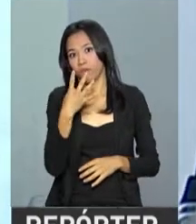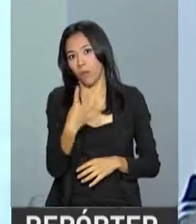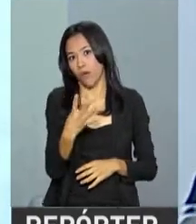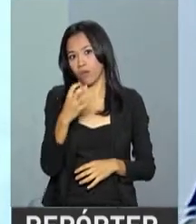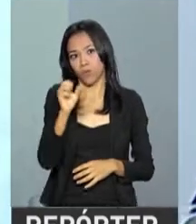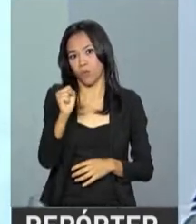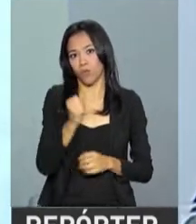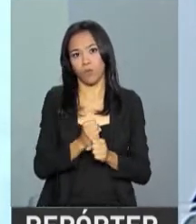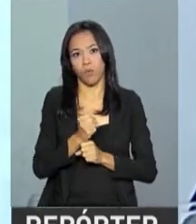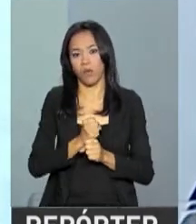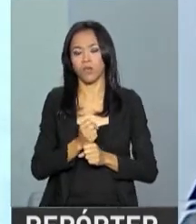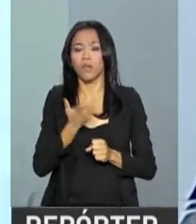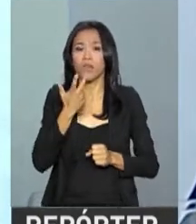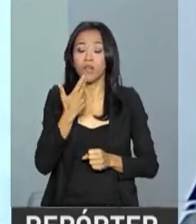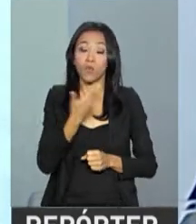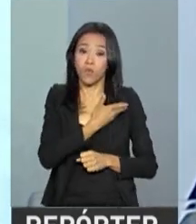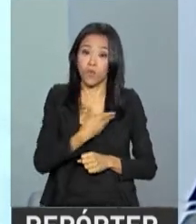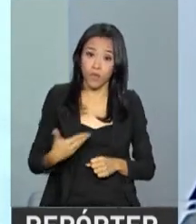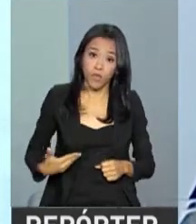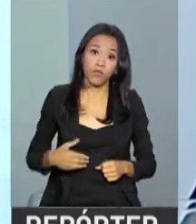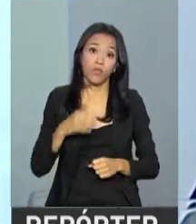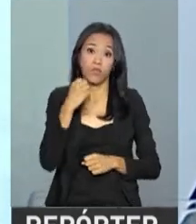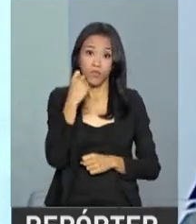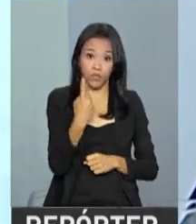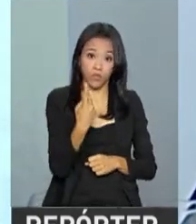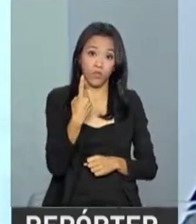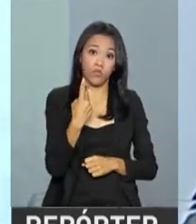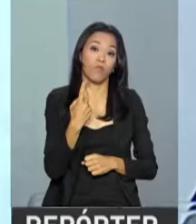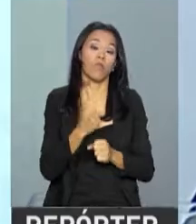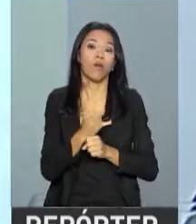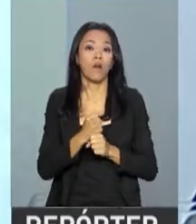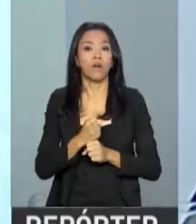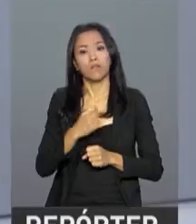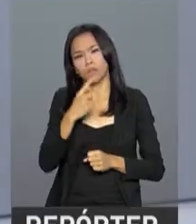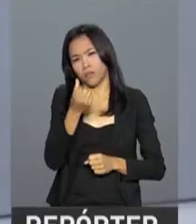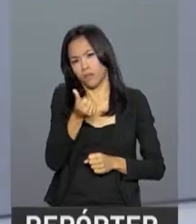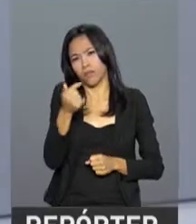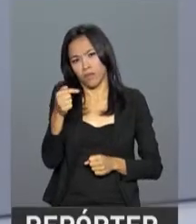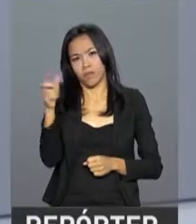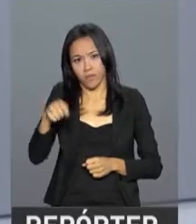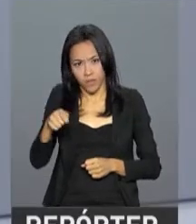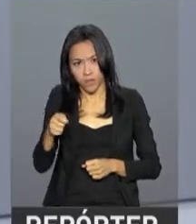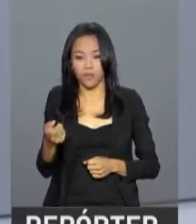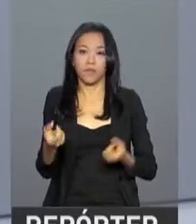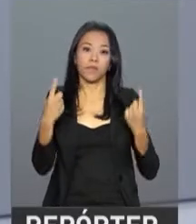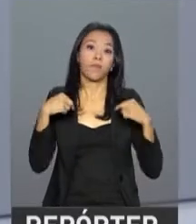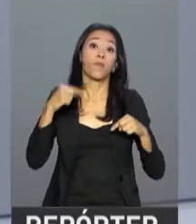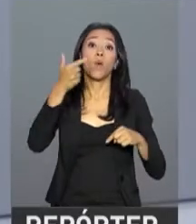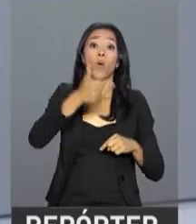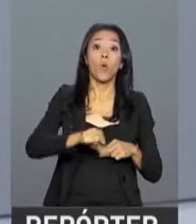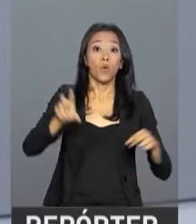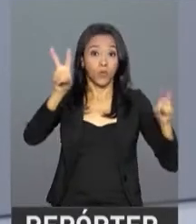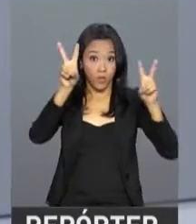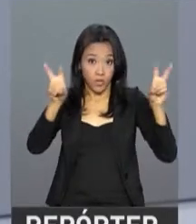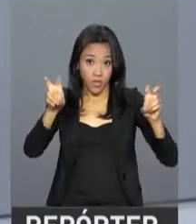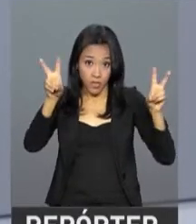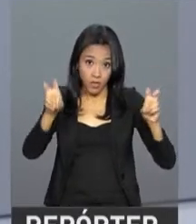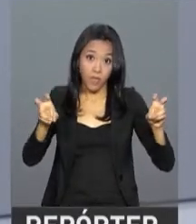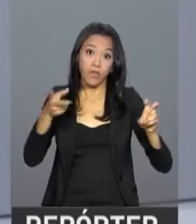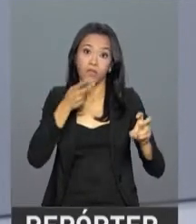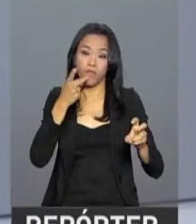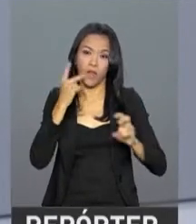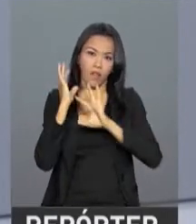falando governo em um ano e os seis sete meses outro tema que faz parte do balanço de governo